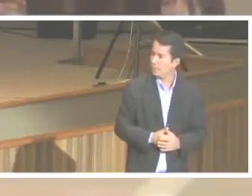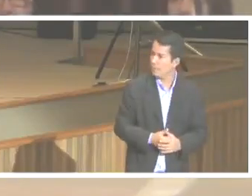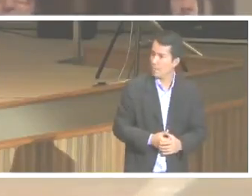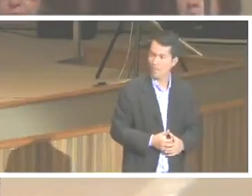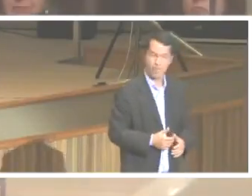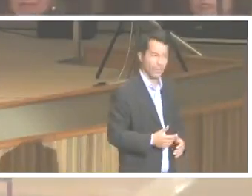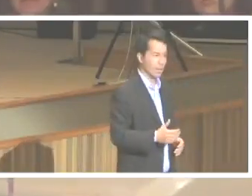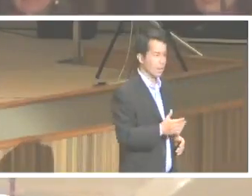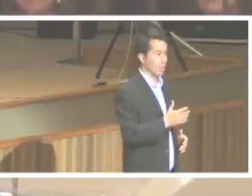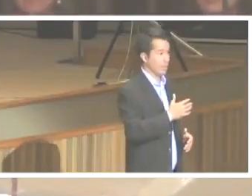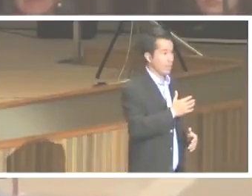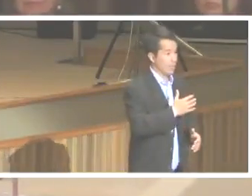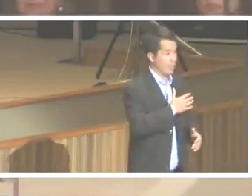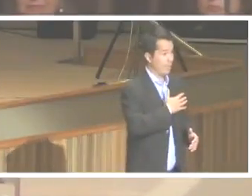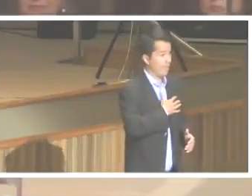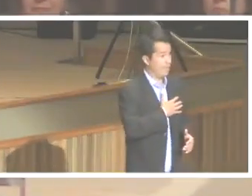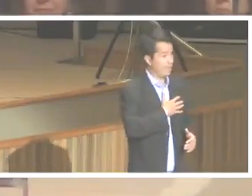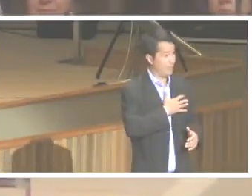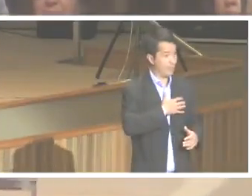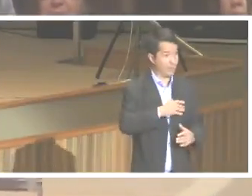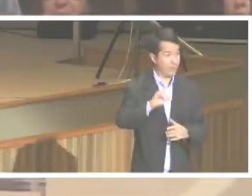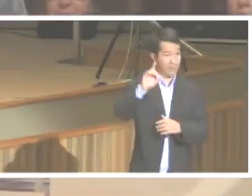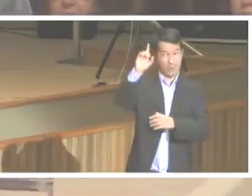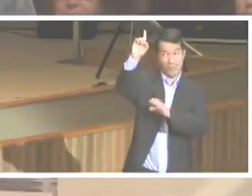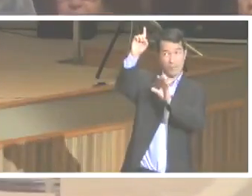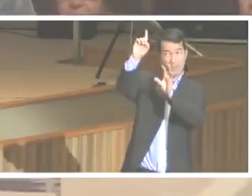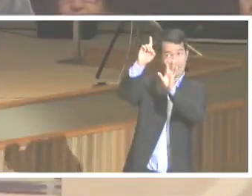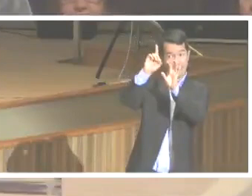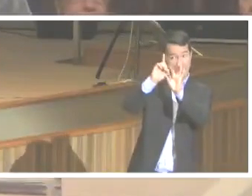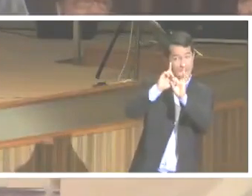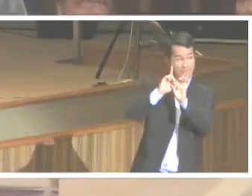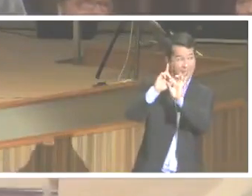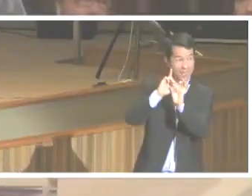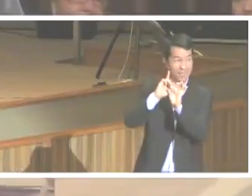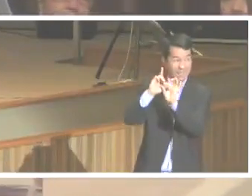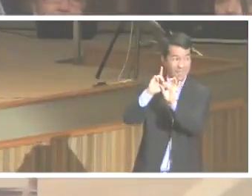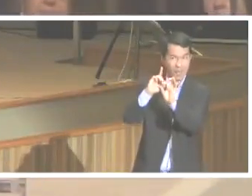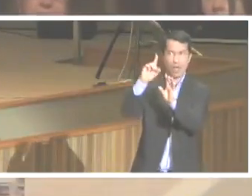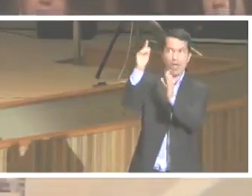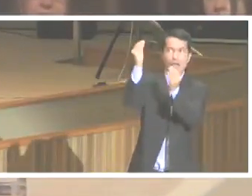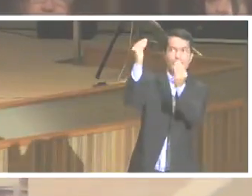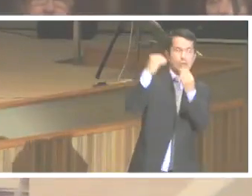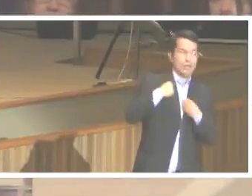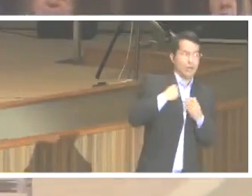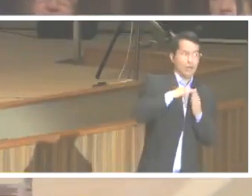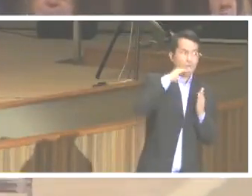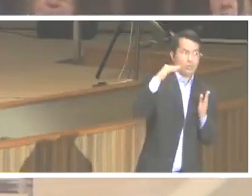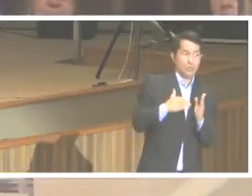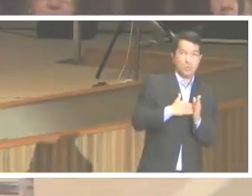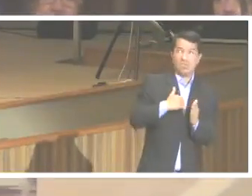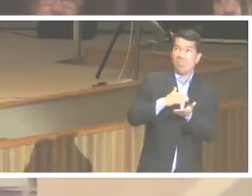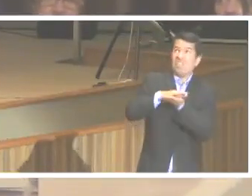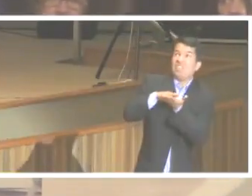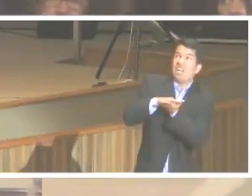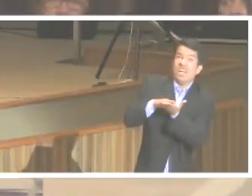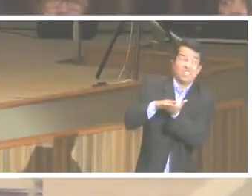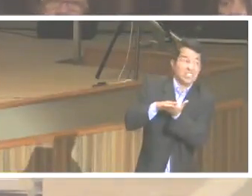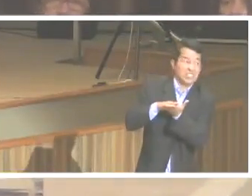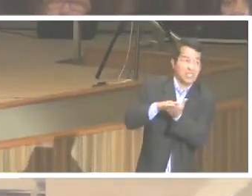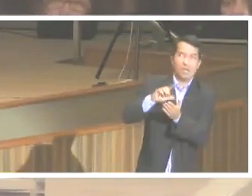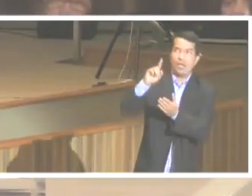sócio deu tudo e eu quase nada ele deu a sua vida e eu minha alma